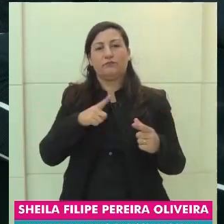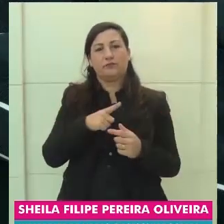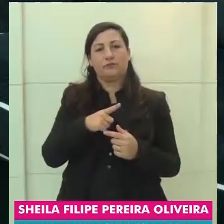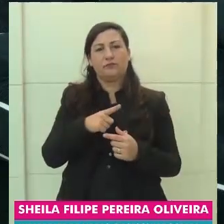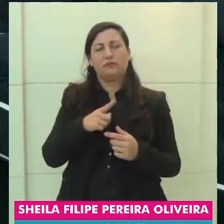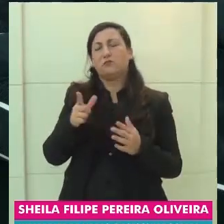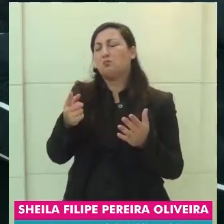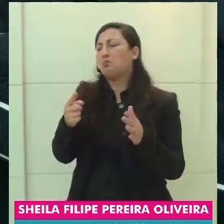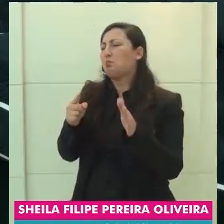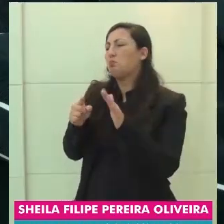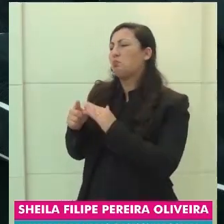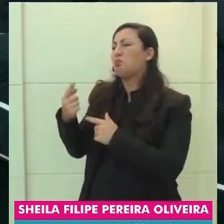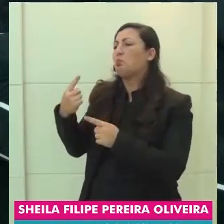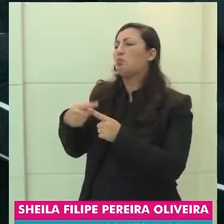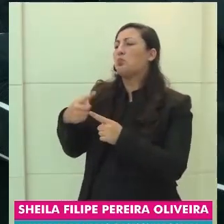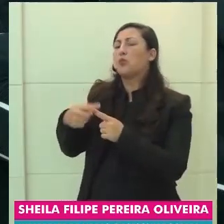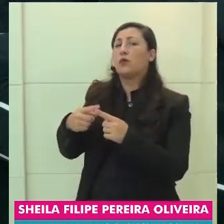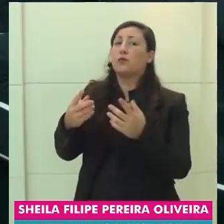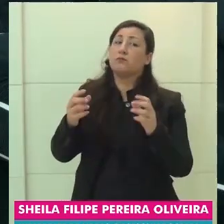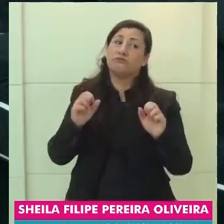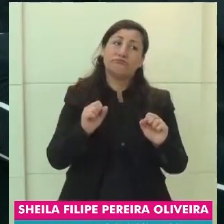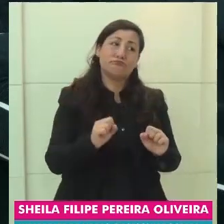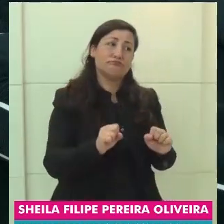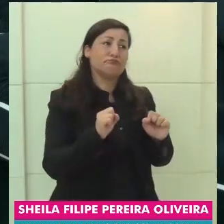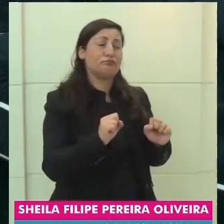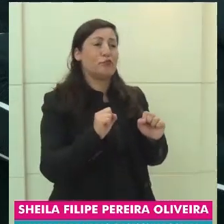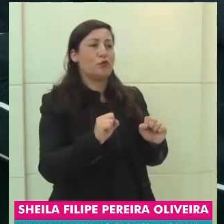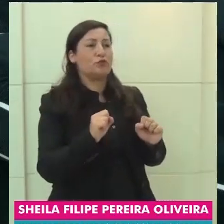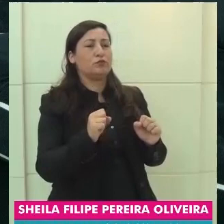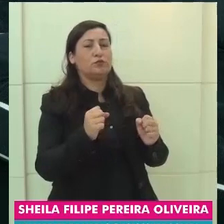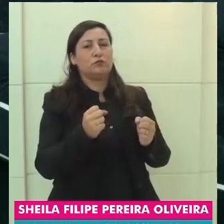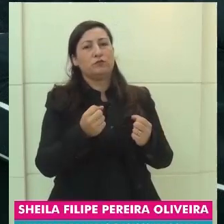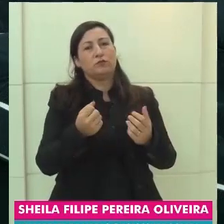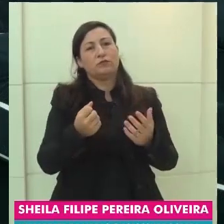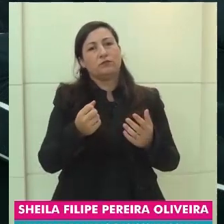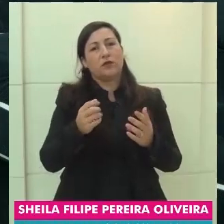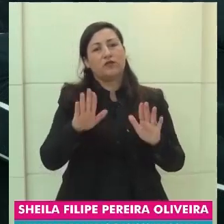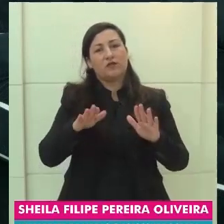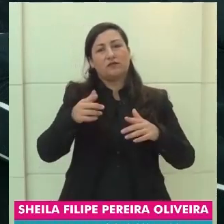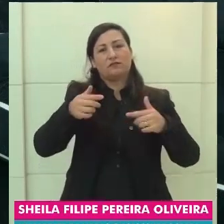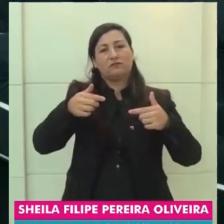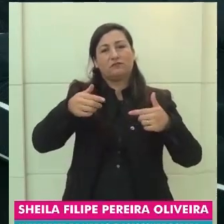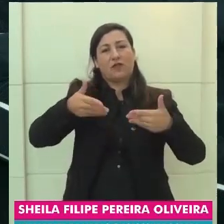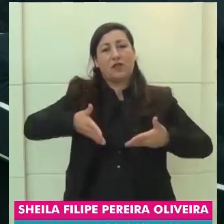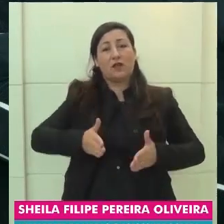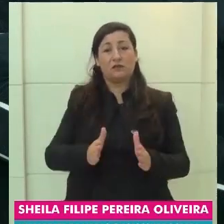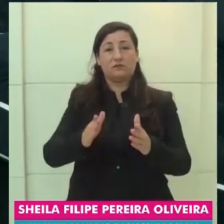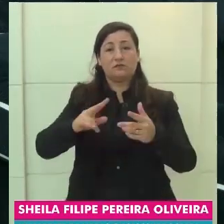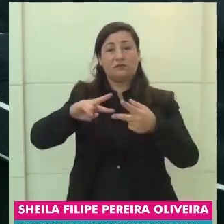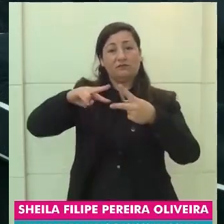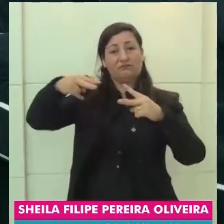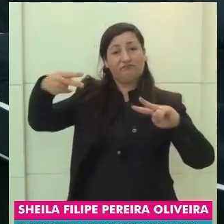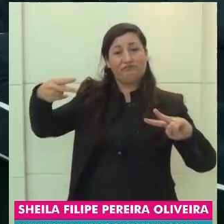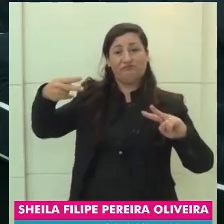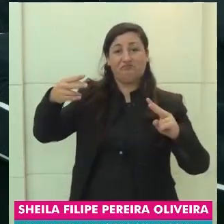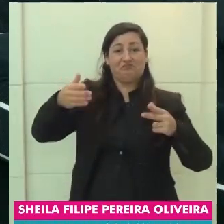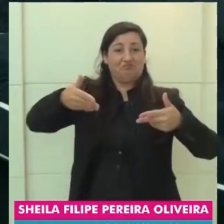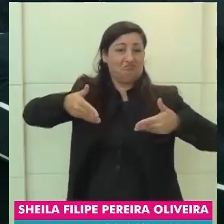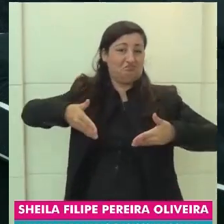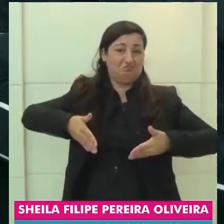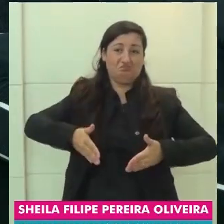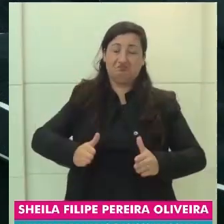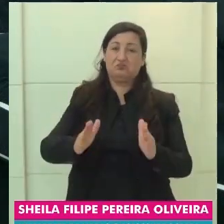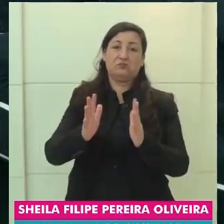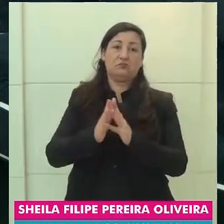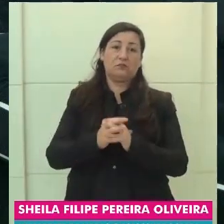Olha, muitas vezes pode ser também já genético, que as pessoas estão perdendo, sabe?